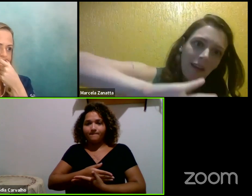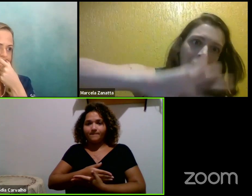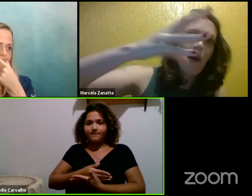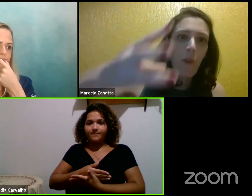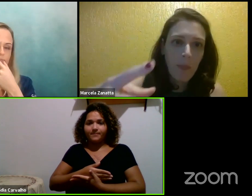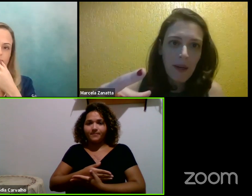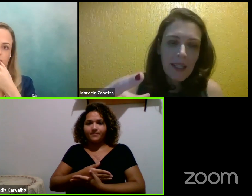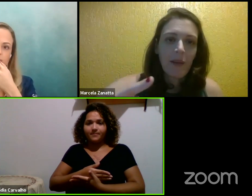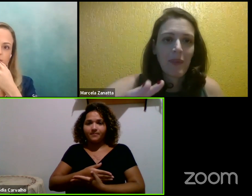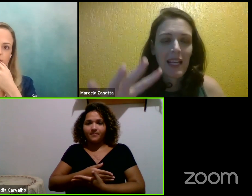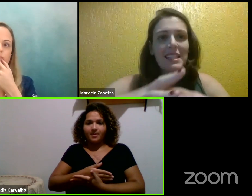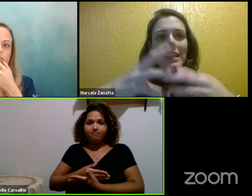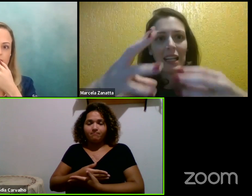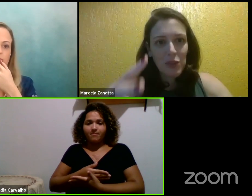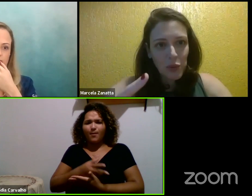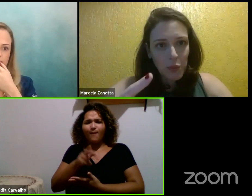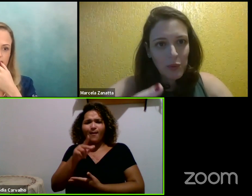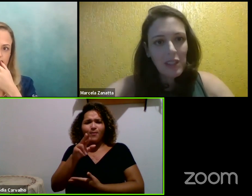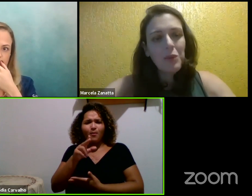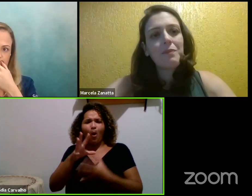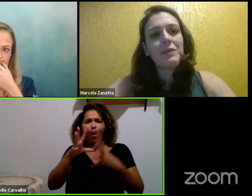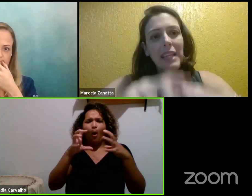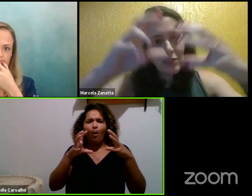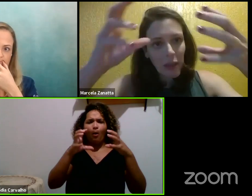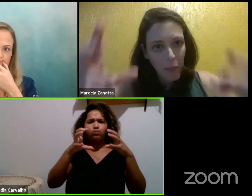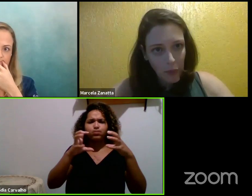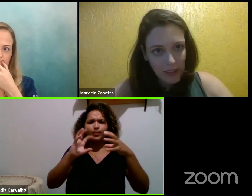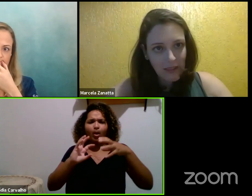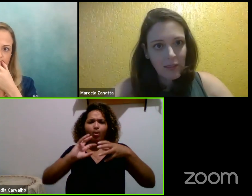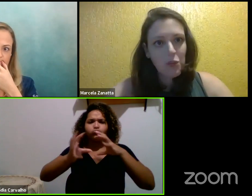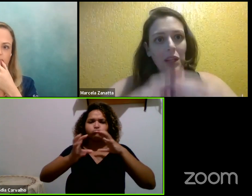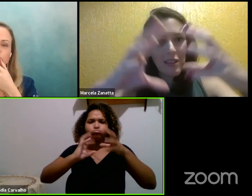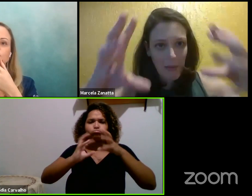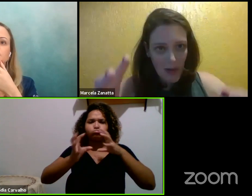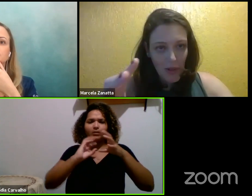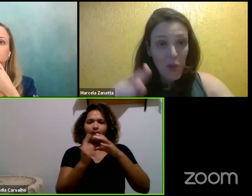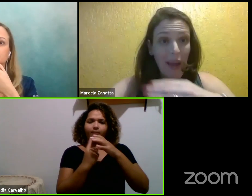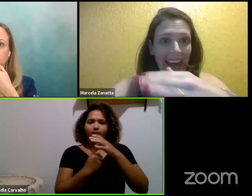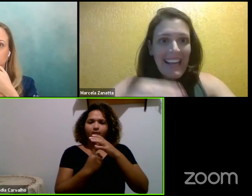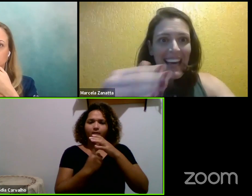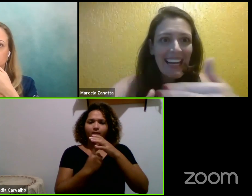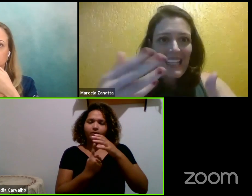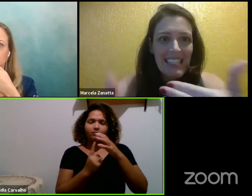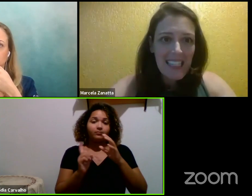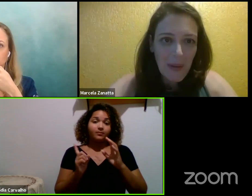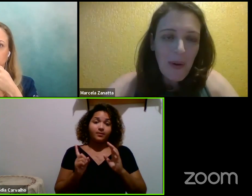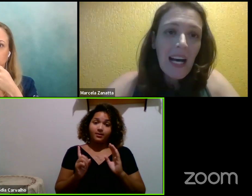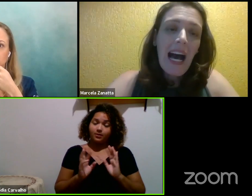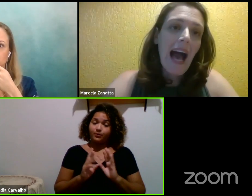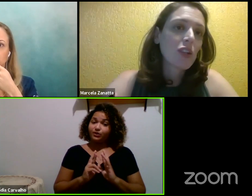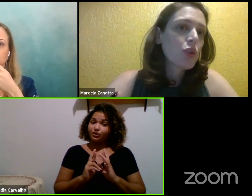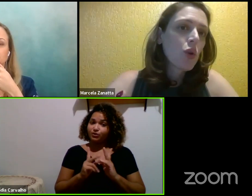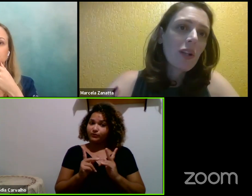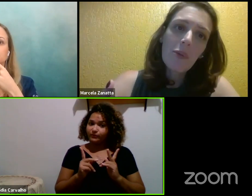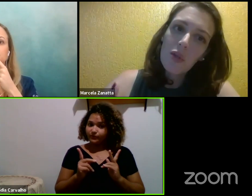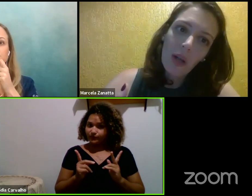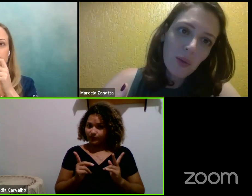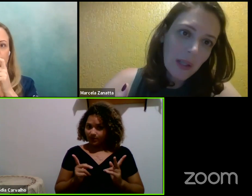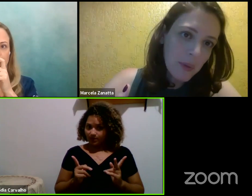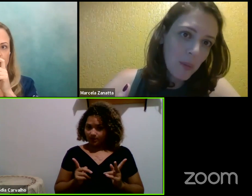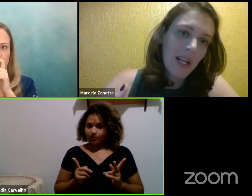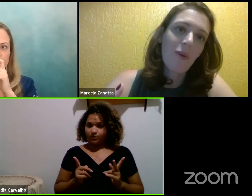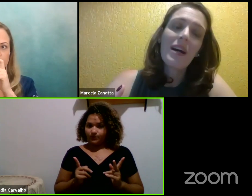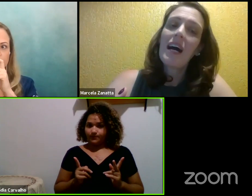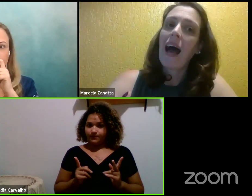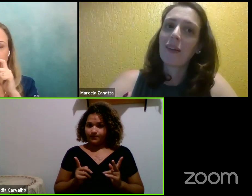o bebê acompanha. Ele está dentro do útero, dentro da bolsa com líquido amniótico, em relação a toda a